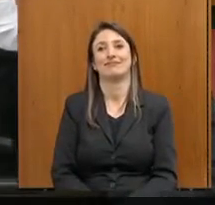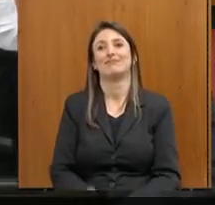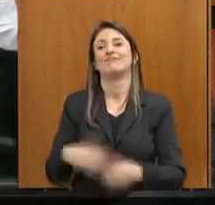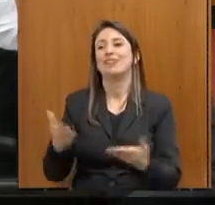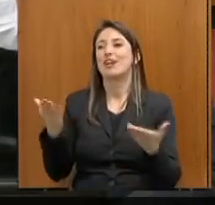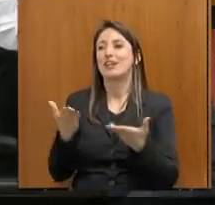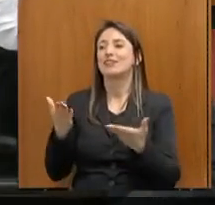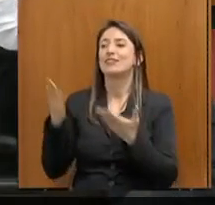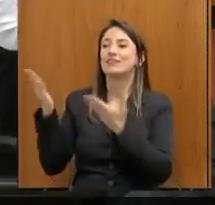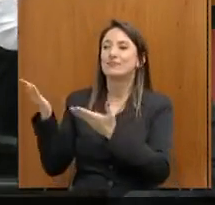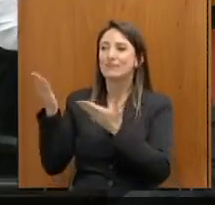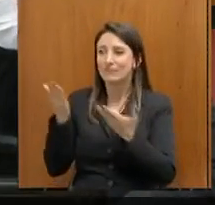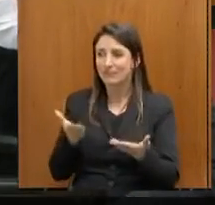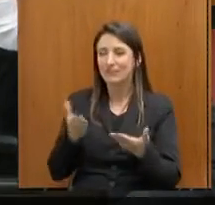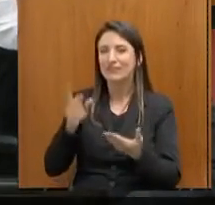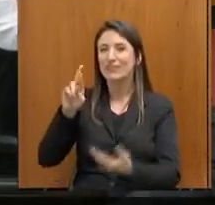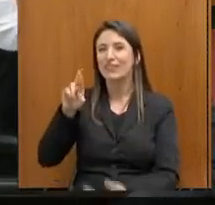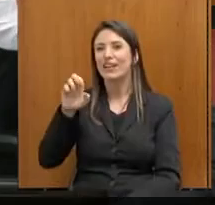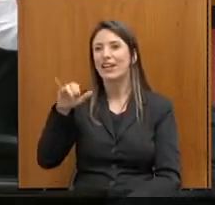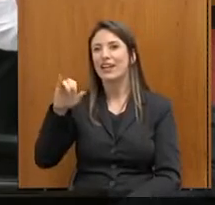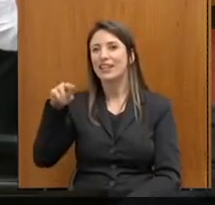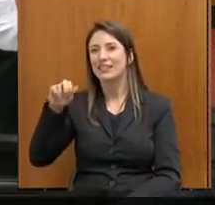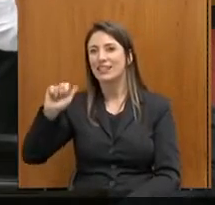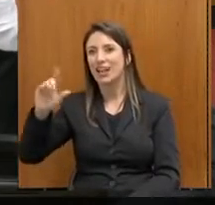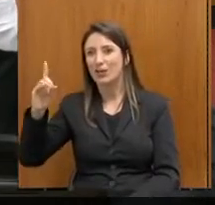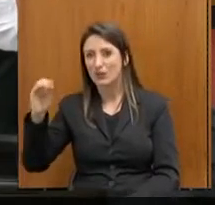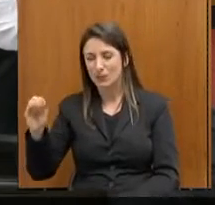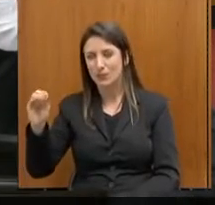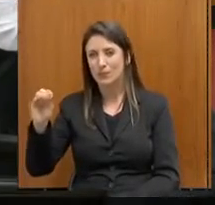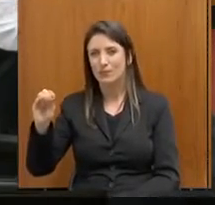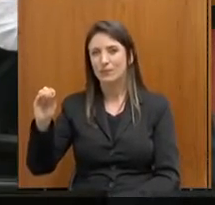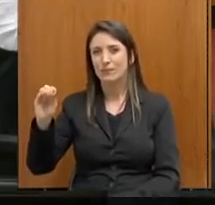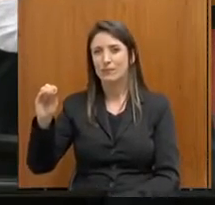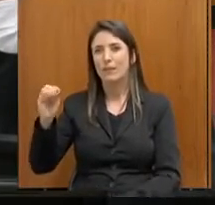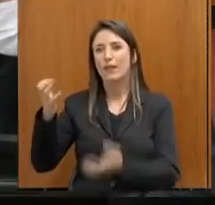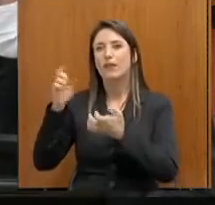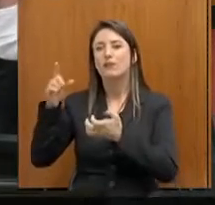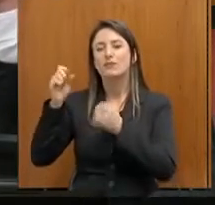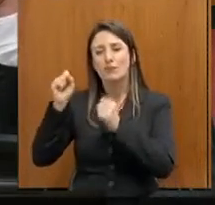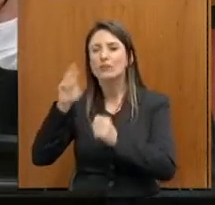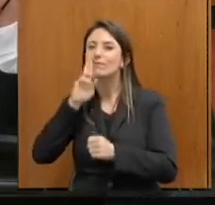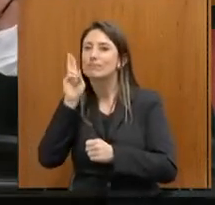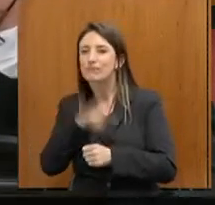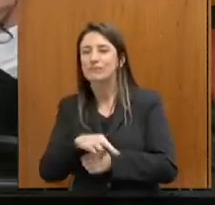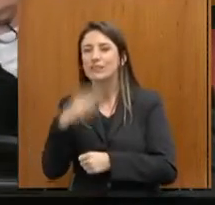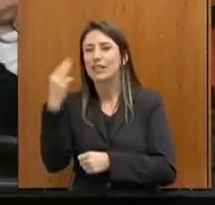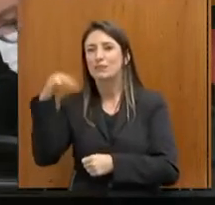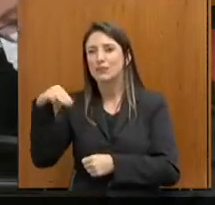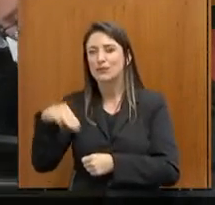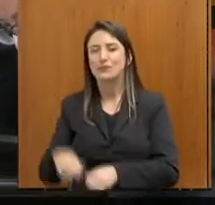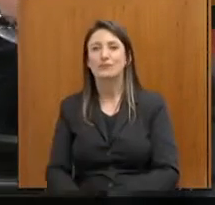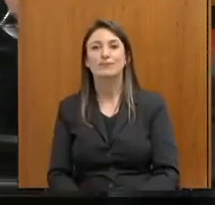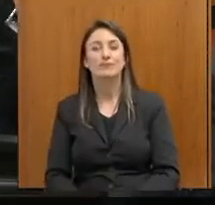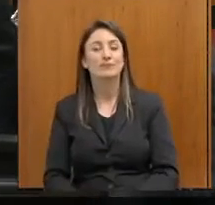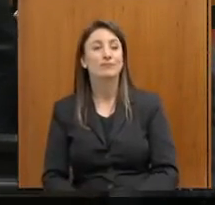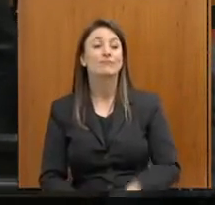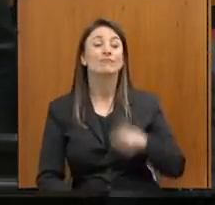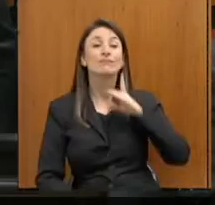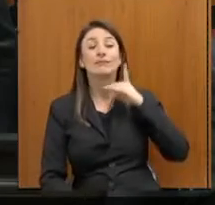para uso para suas considerações em até três minutos eu